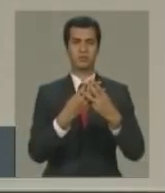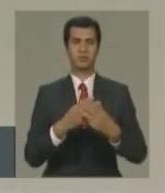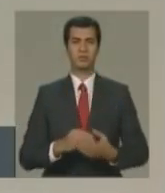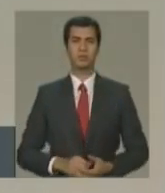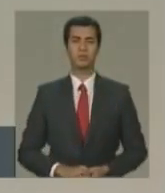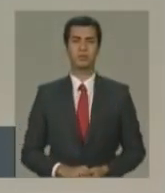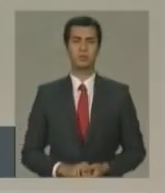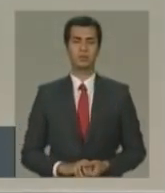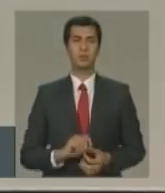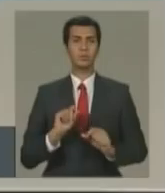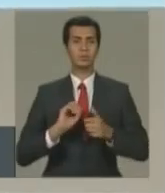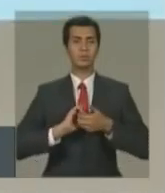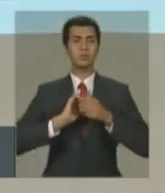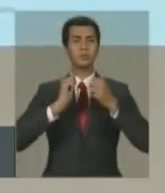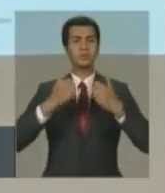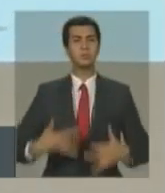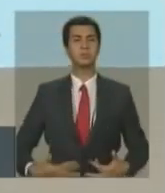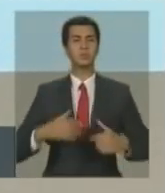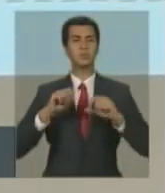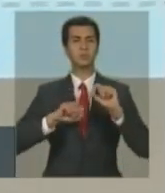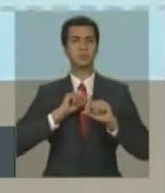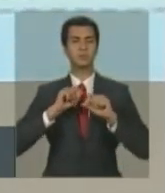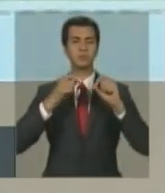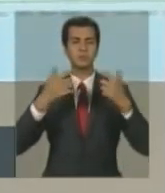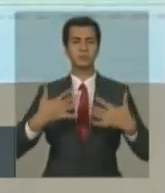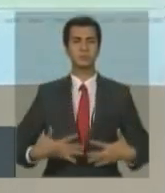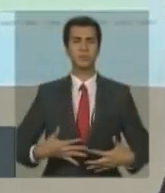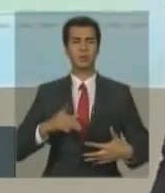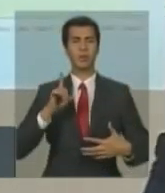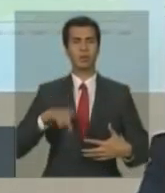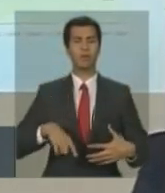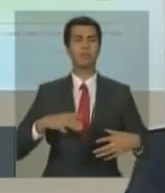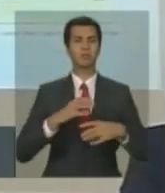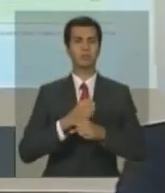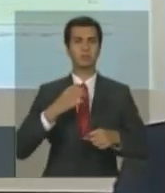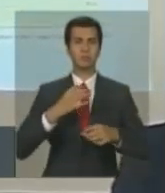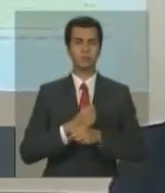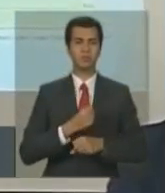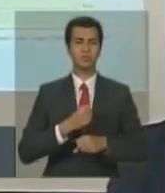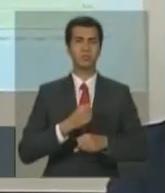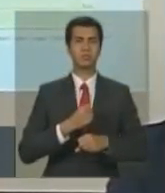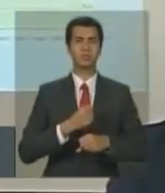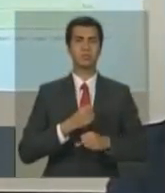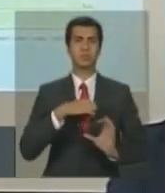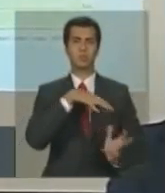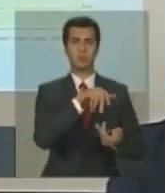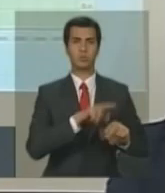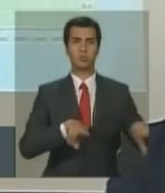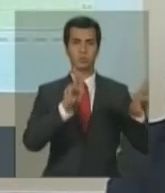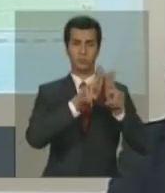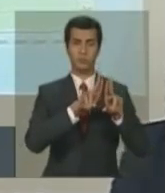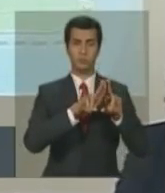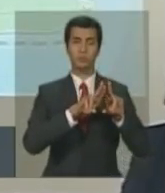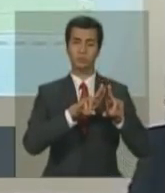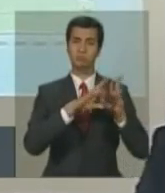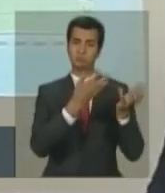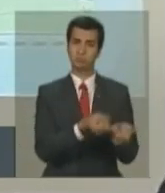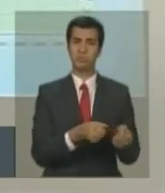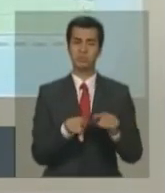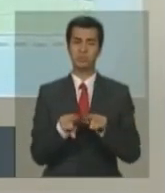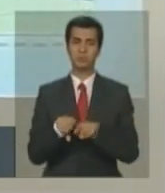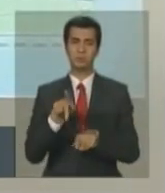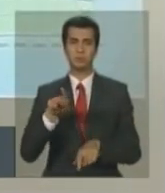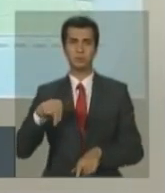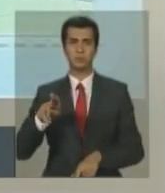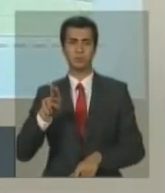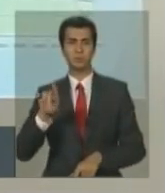milênio, também dados considerados pelas Nações Unidas e pelo PNUD, que mostram exatamente esse